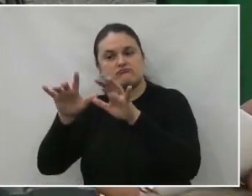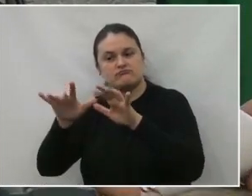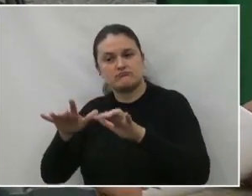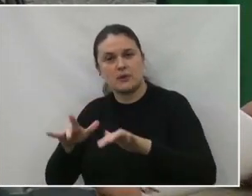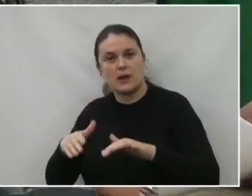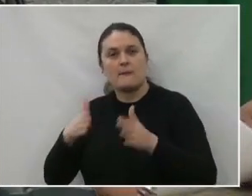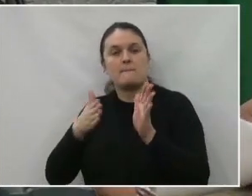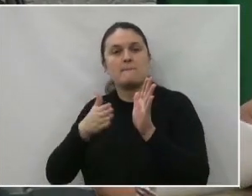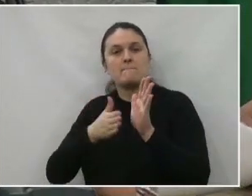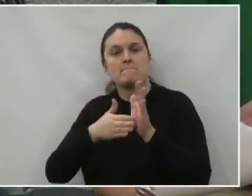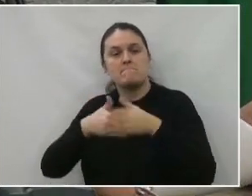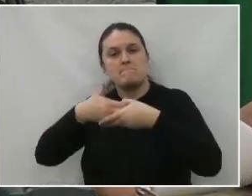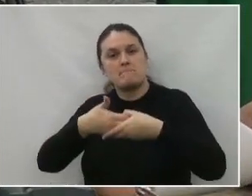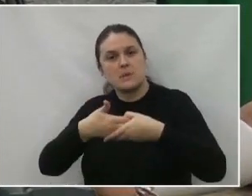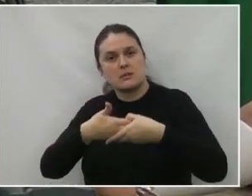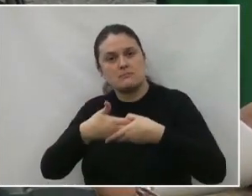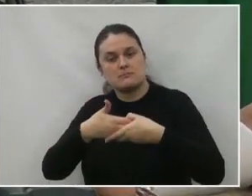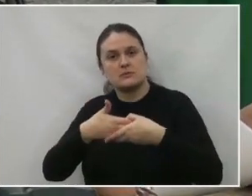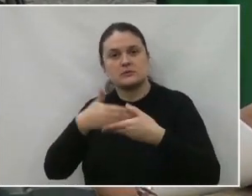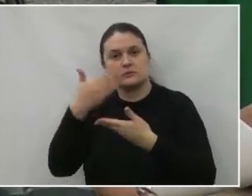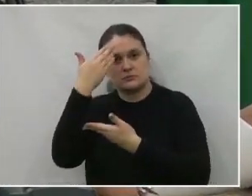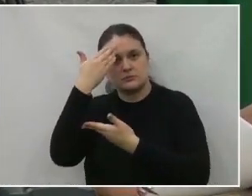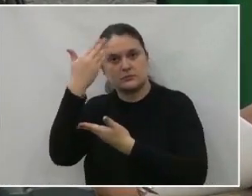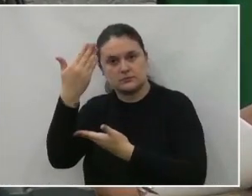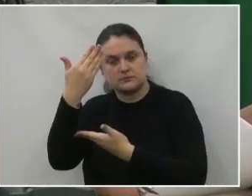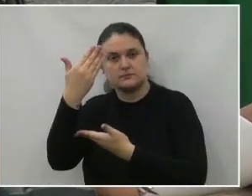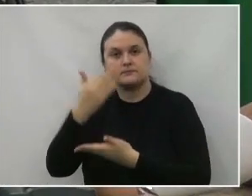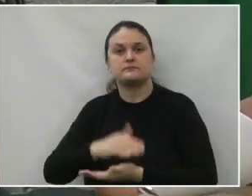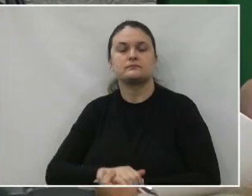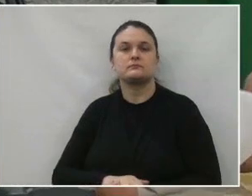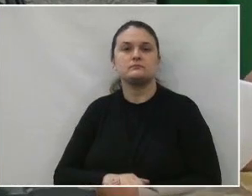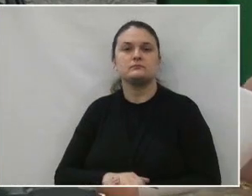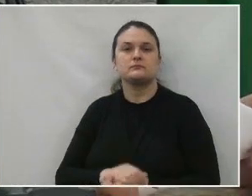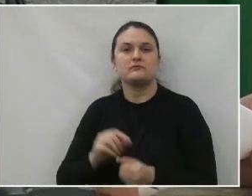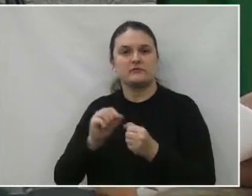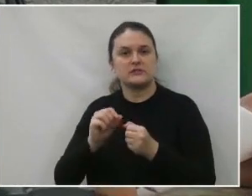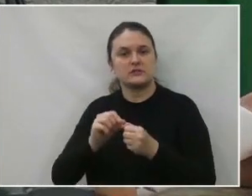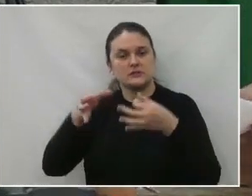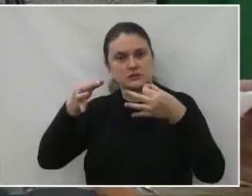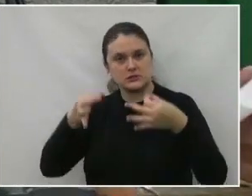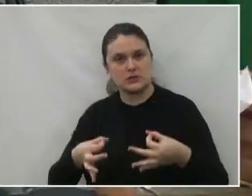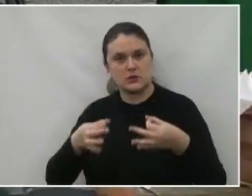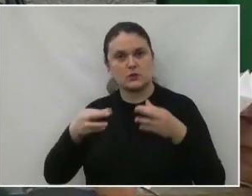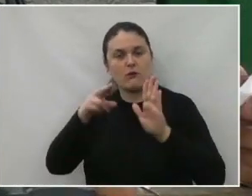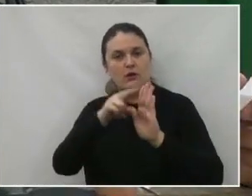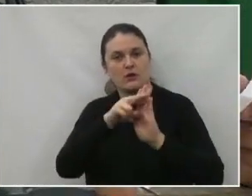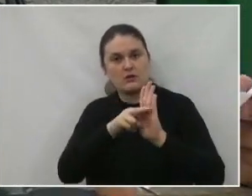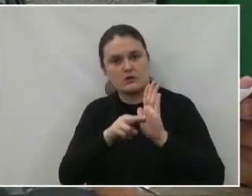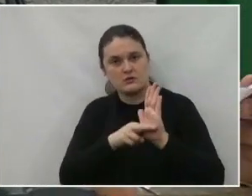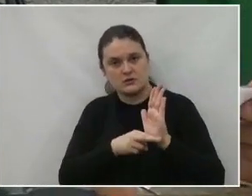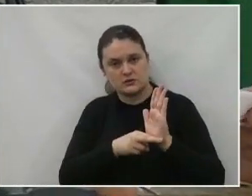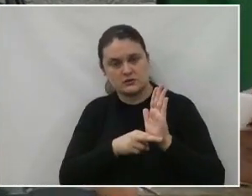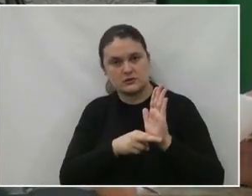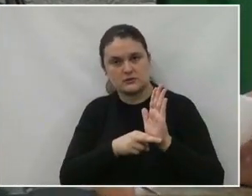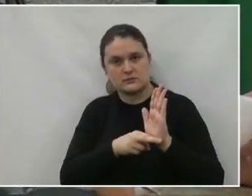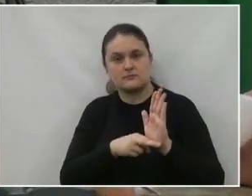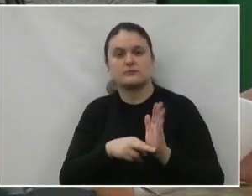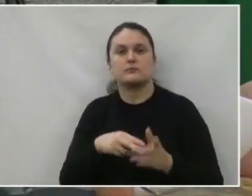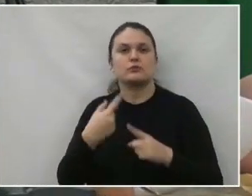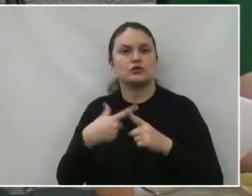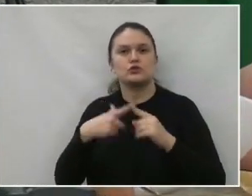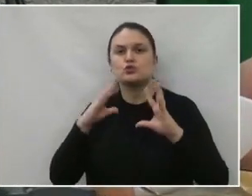junto este voto de congratulação adequadamente, conforme aí foram as